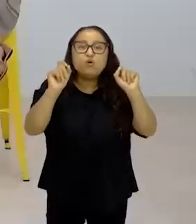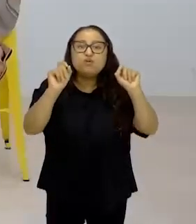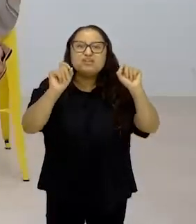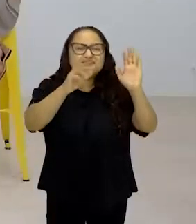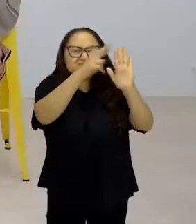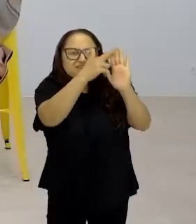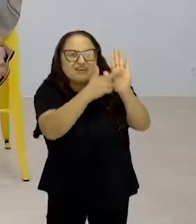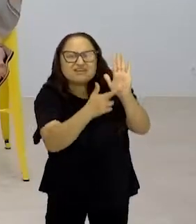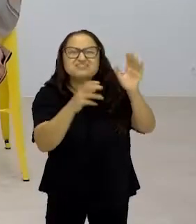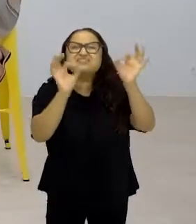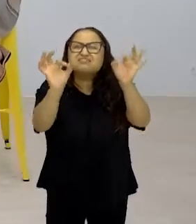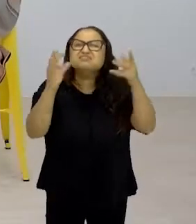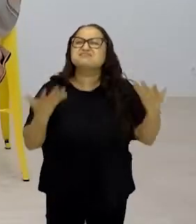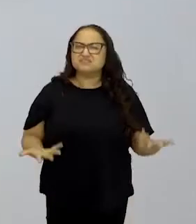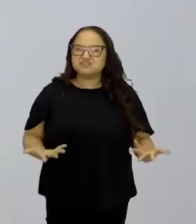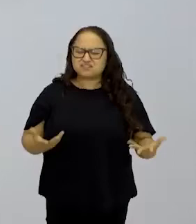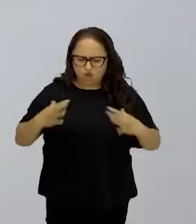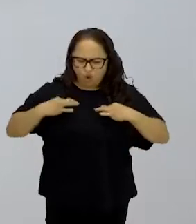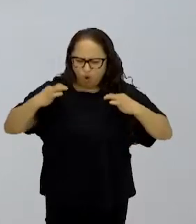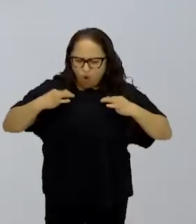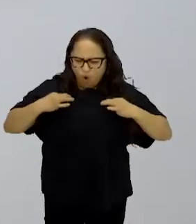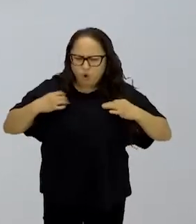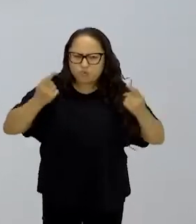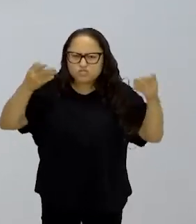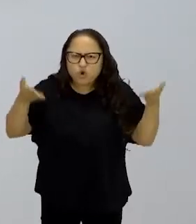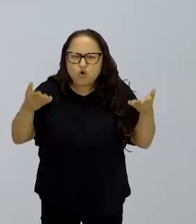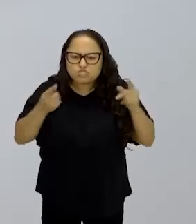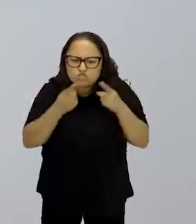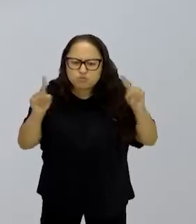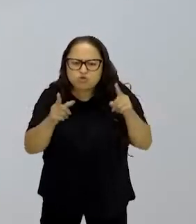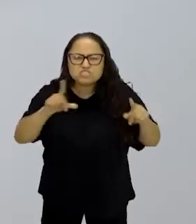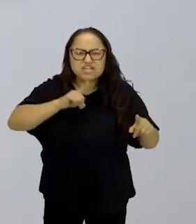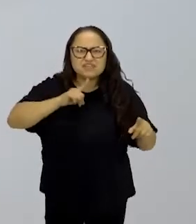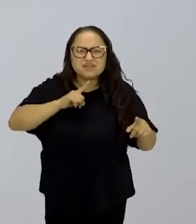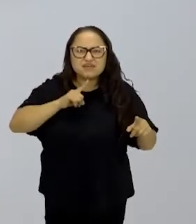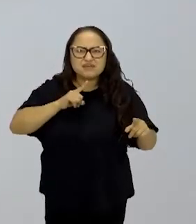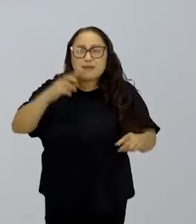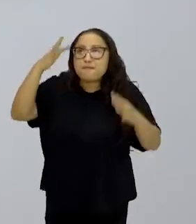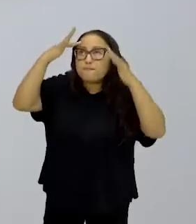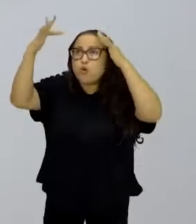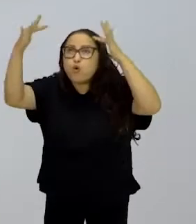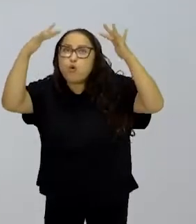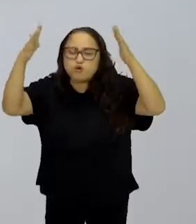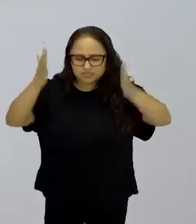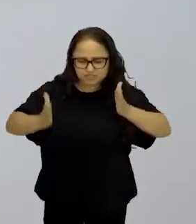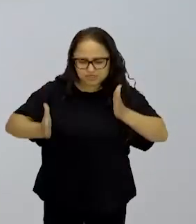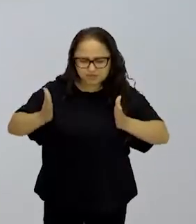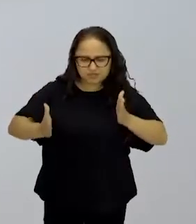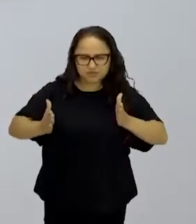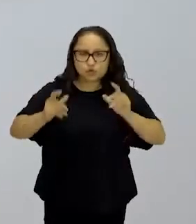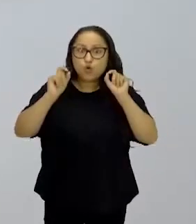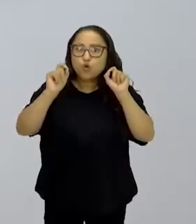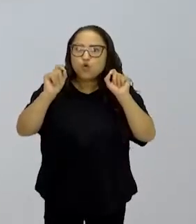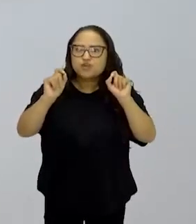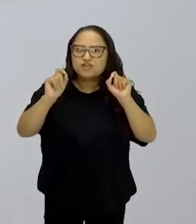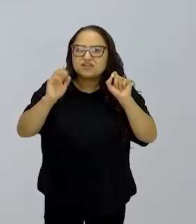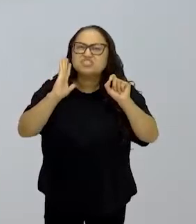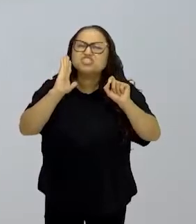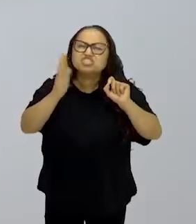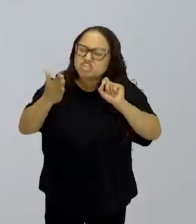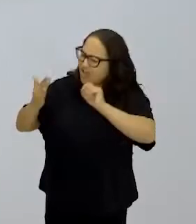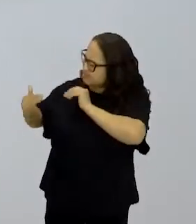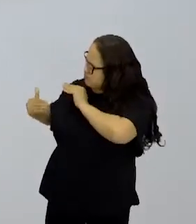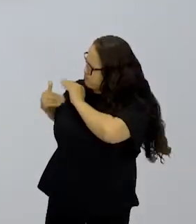as músicas, que as roupas que nós temos hoje são invenções dessa época, resultado de uma herança de